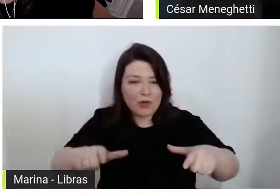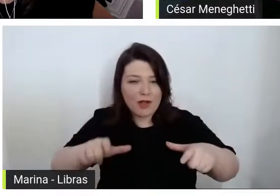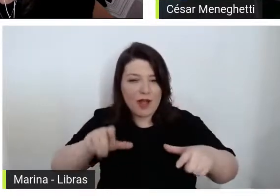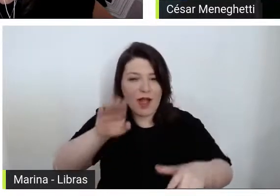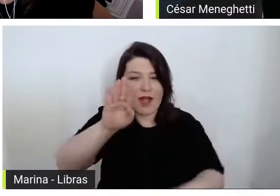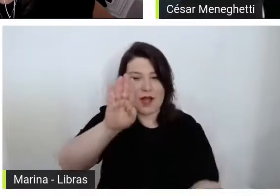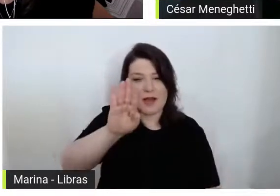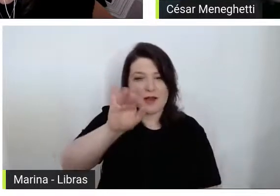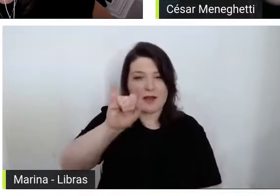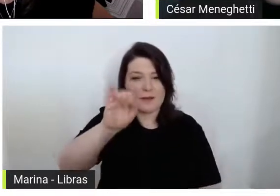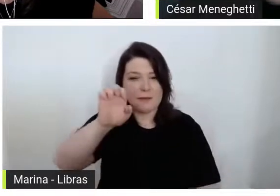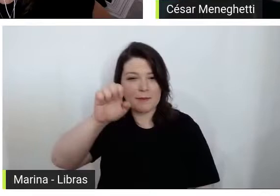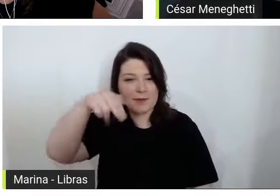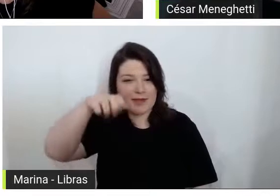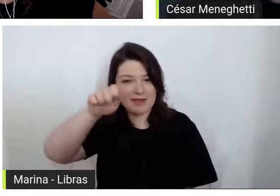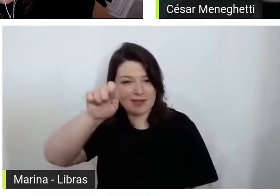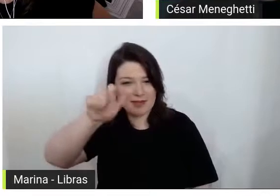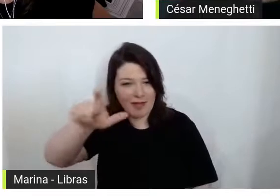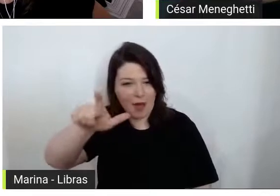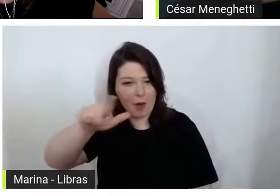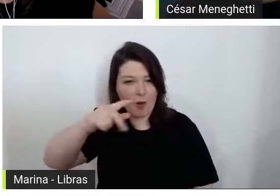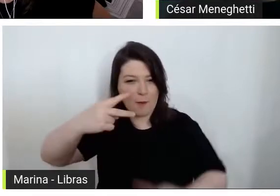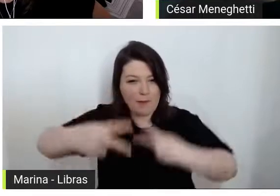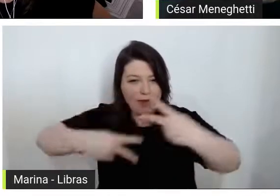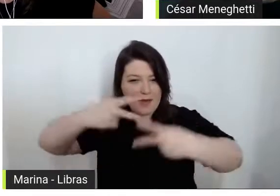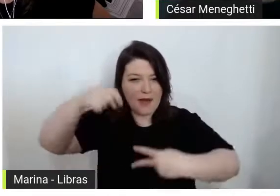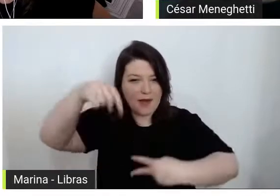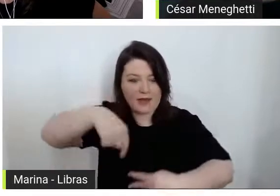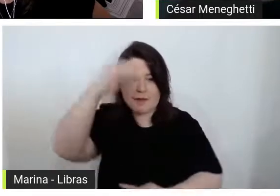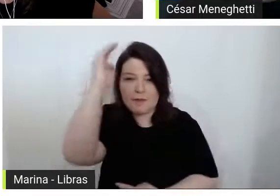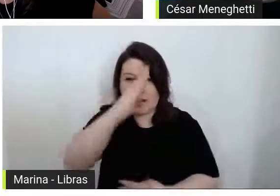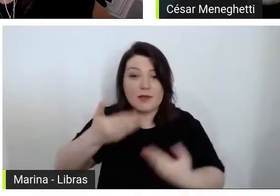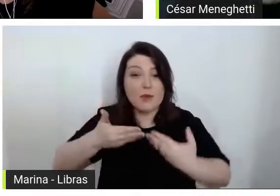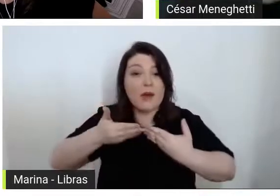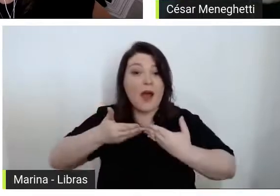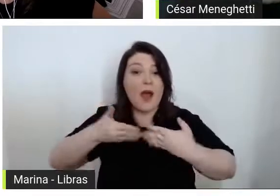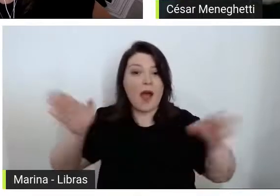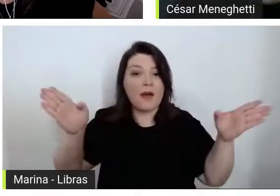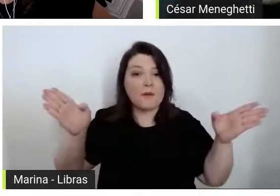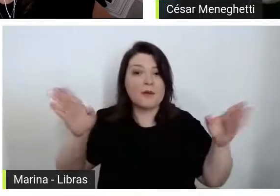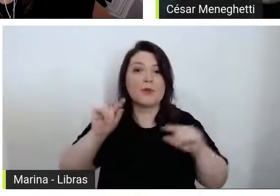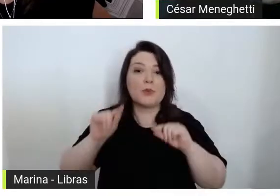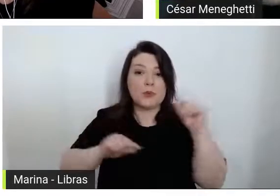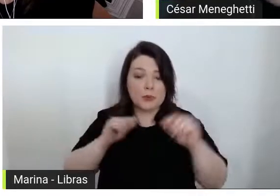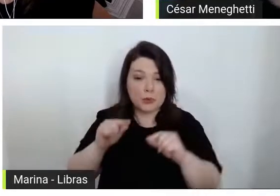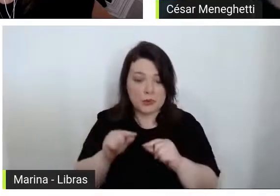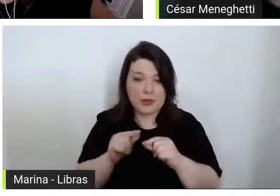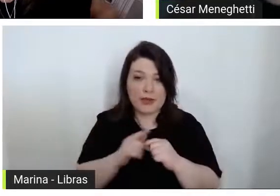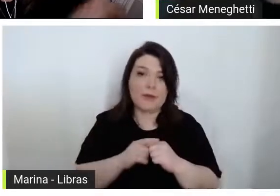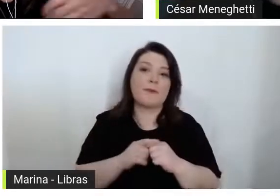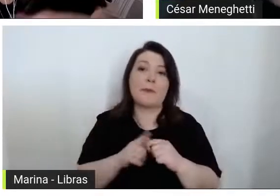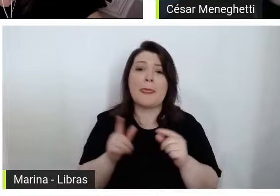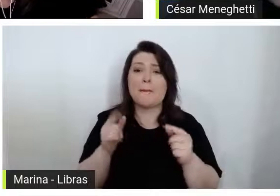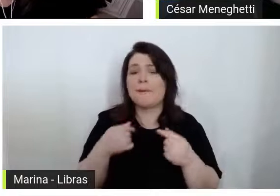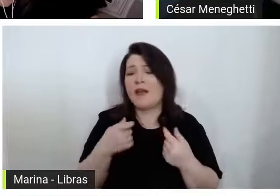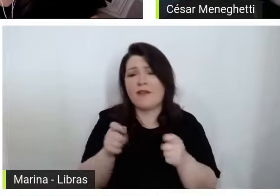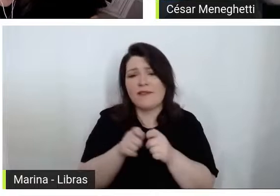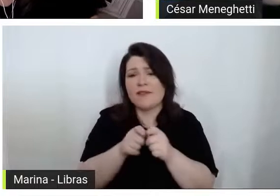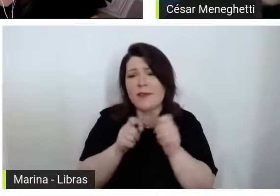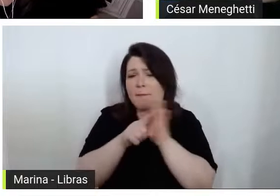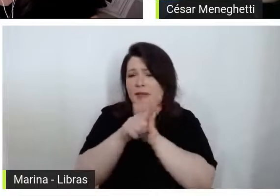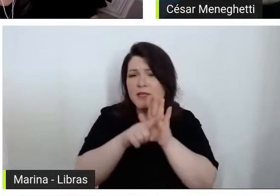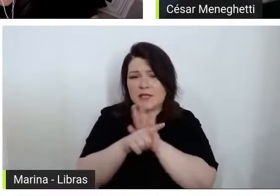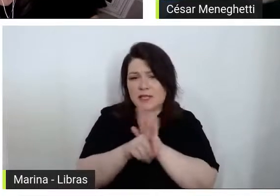Prêmio Brasil Arte Contemporânea 2010. Abriu para fazer uma pesquisa, uma coisa linda,